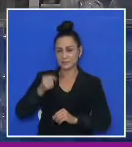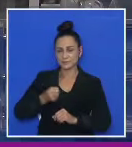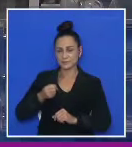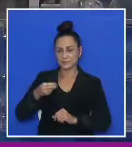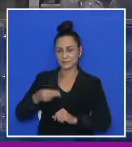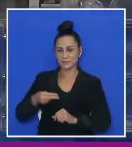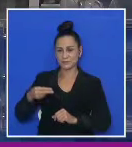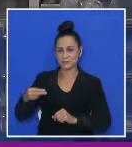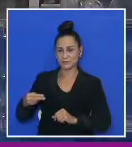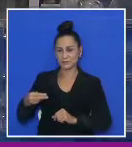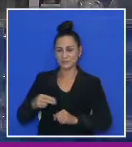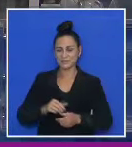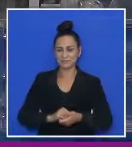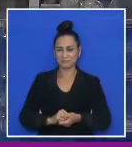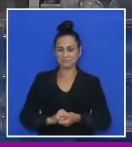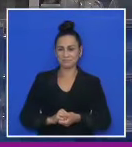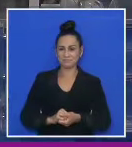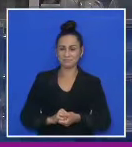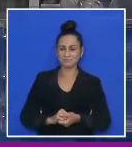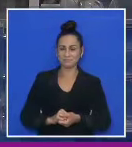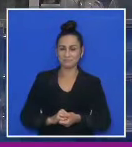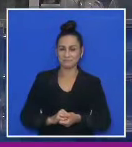22.